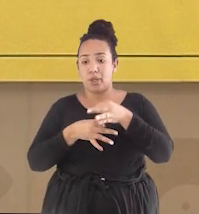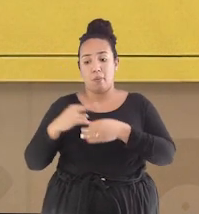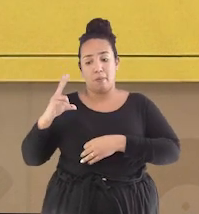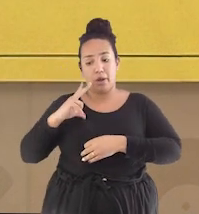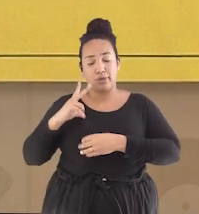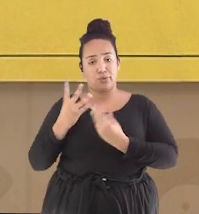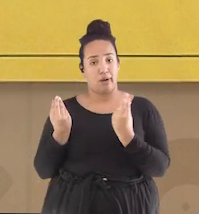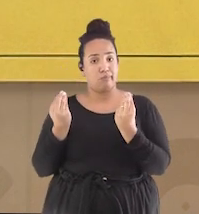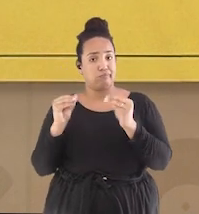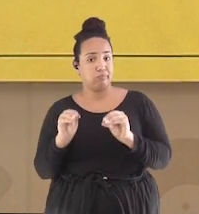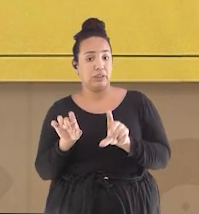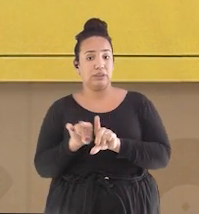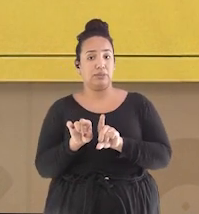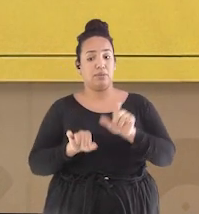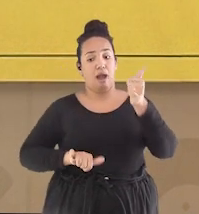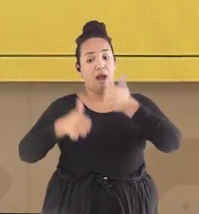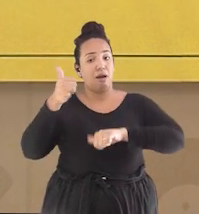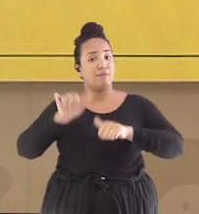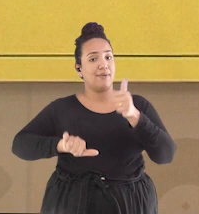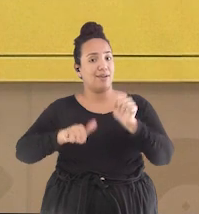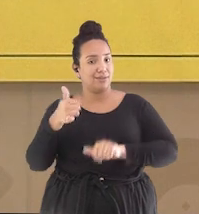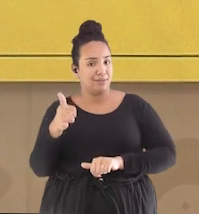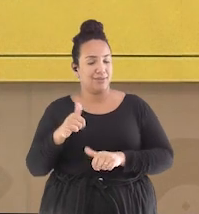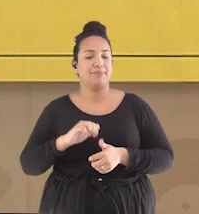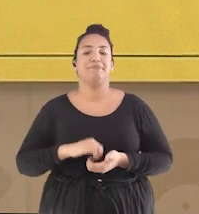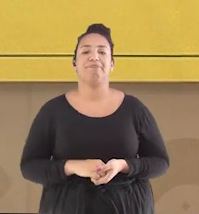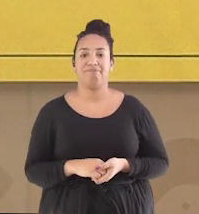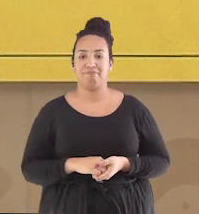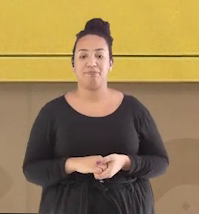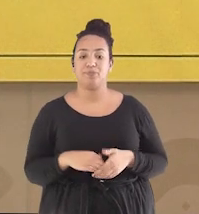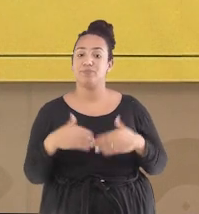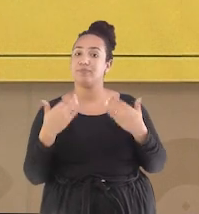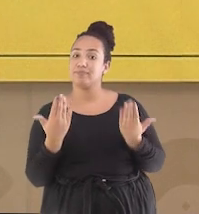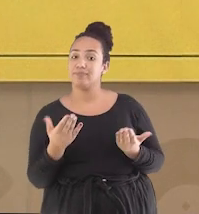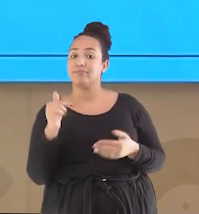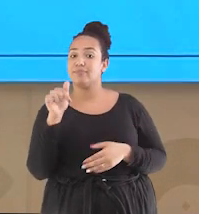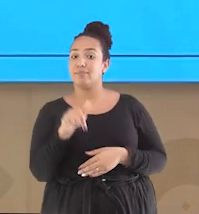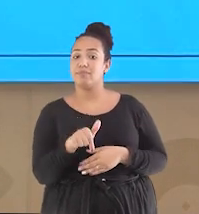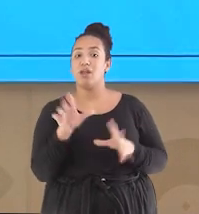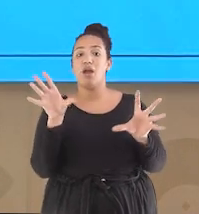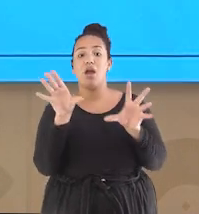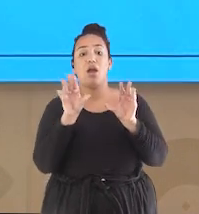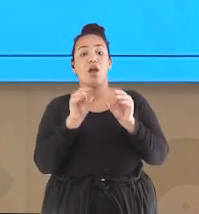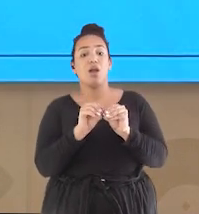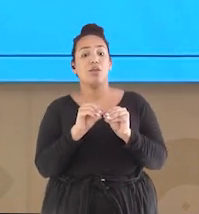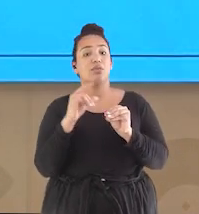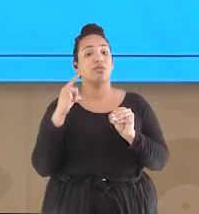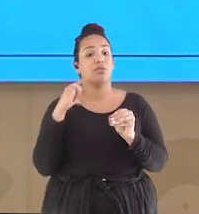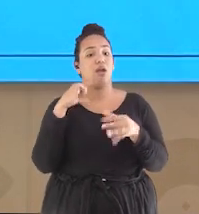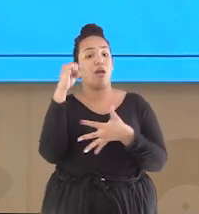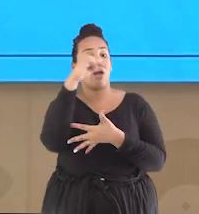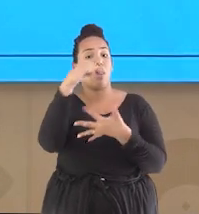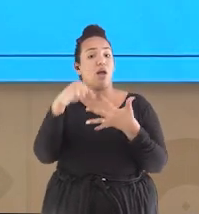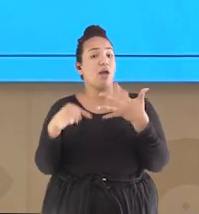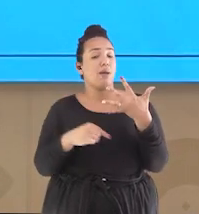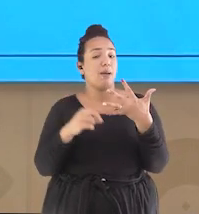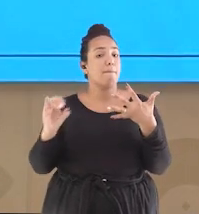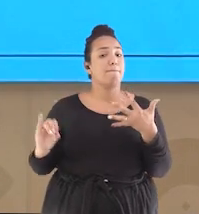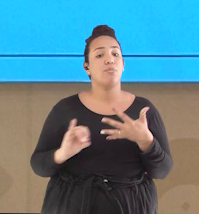e avalia aquilo que está escrevendo sobre. Sendo assim, a resenha conta com alguns elementos